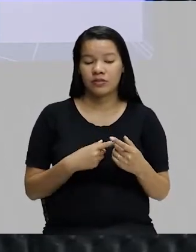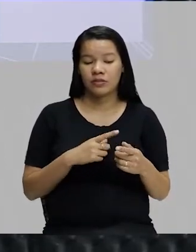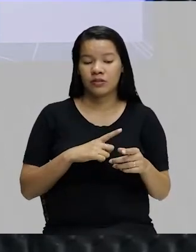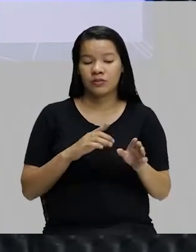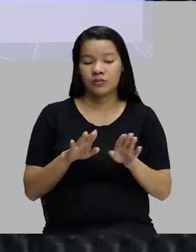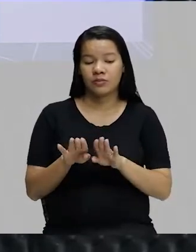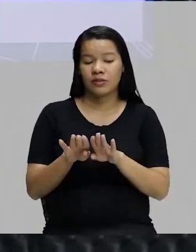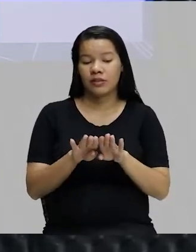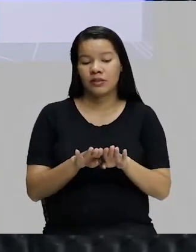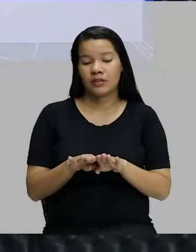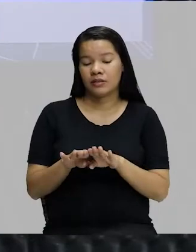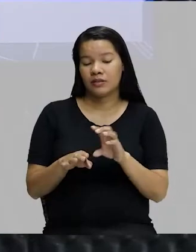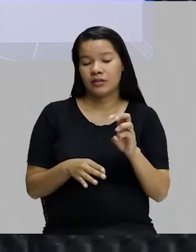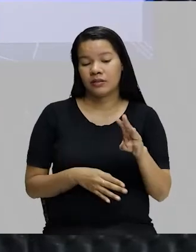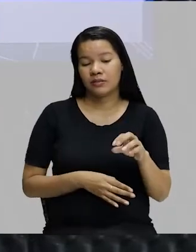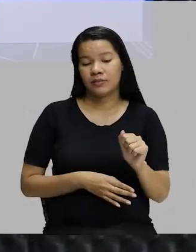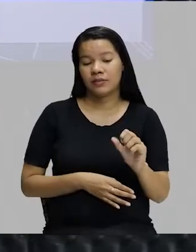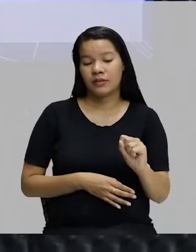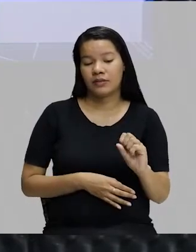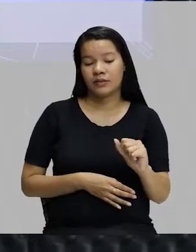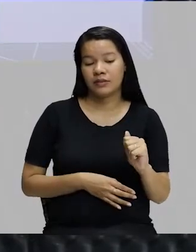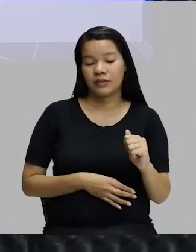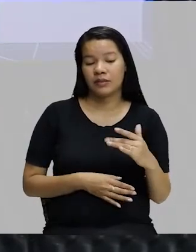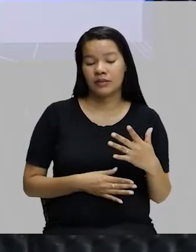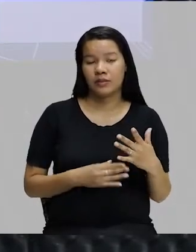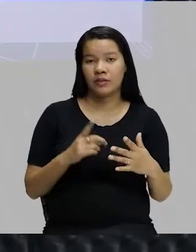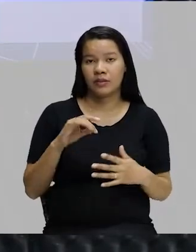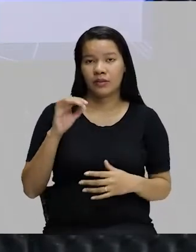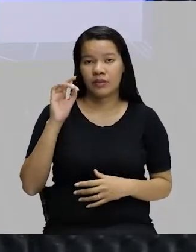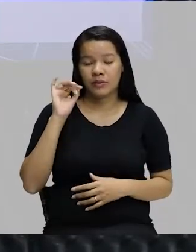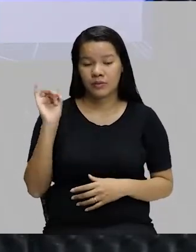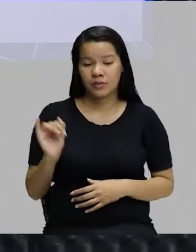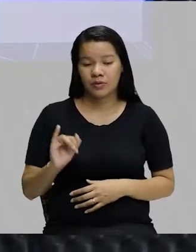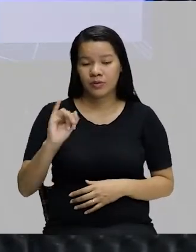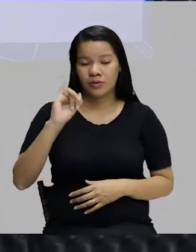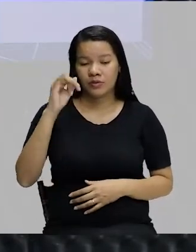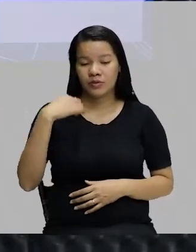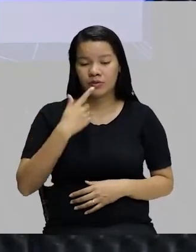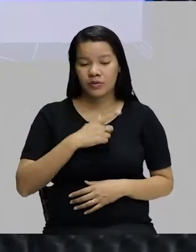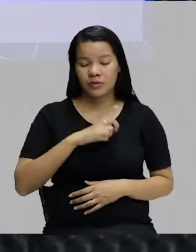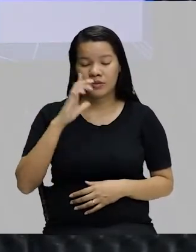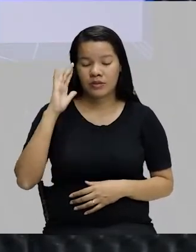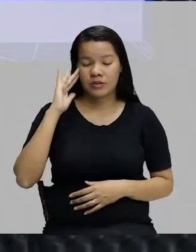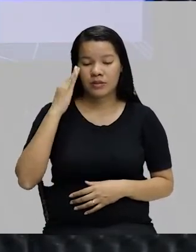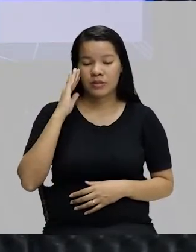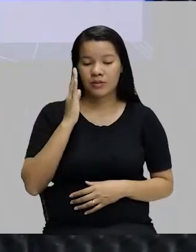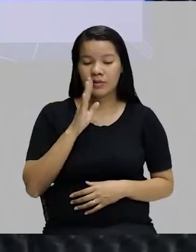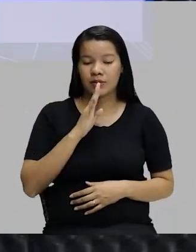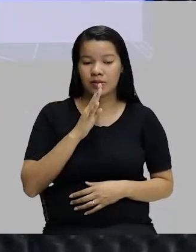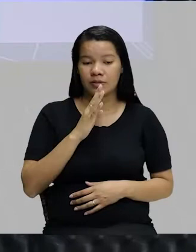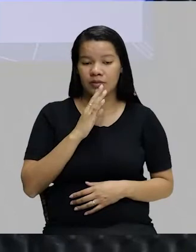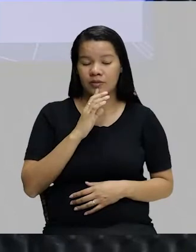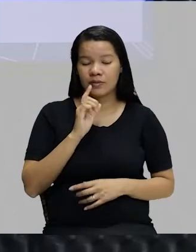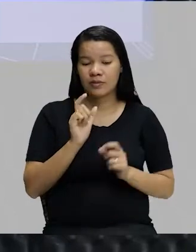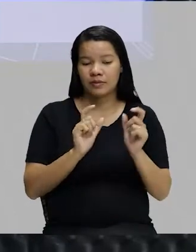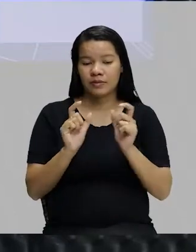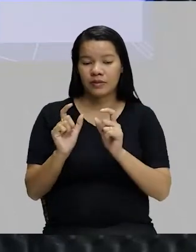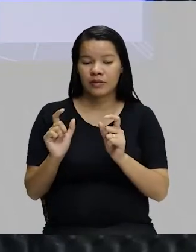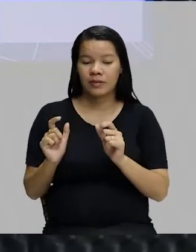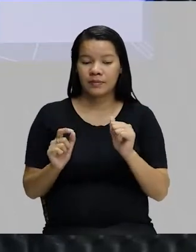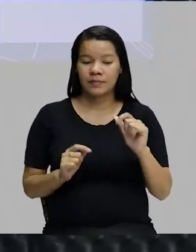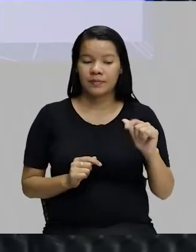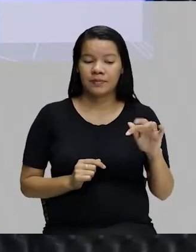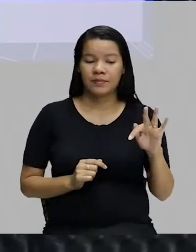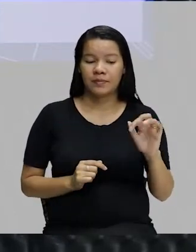certo? Então é importantíssimo, turminha, a gente compreender, a gente conhecer essas partículas. Alfa, beta,